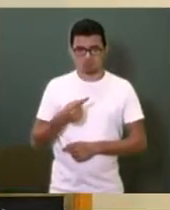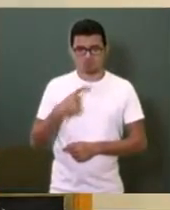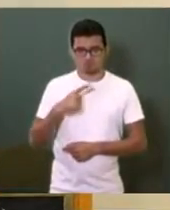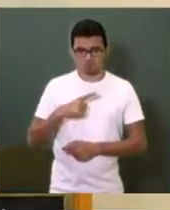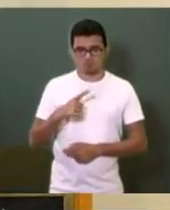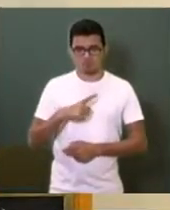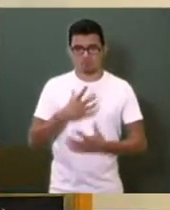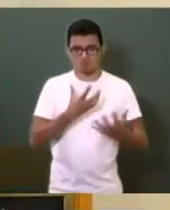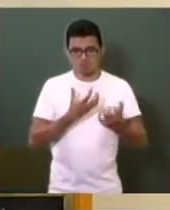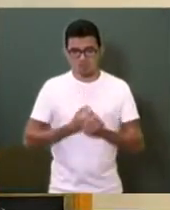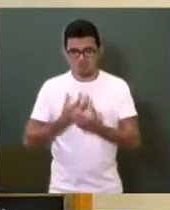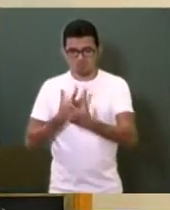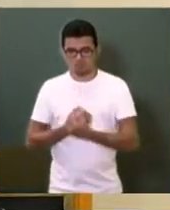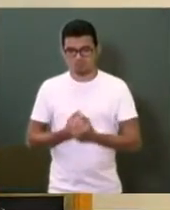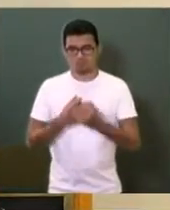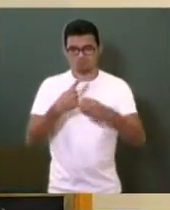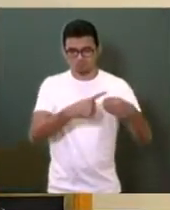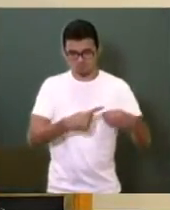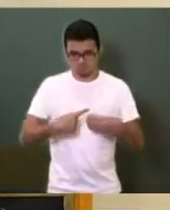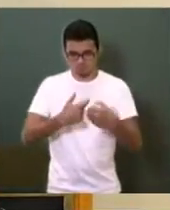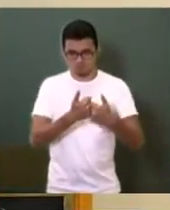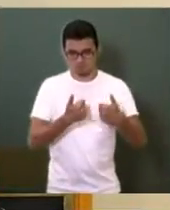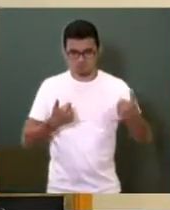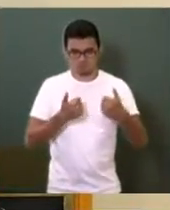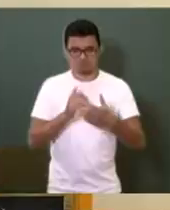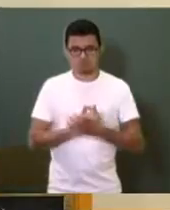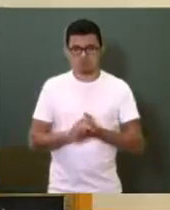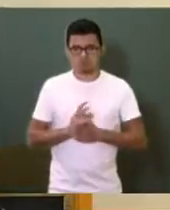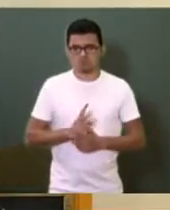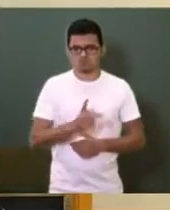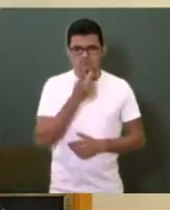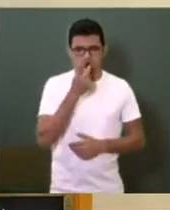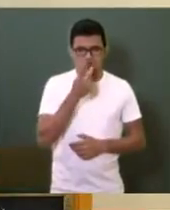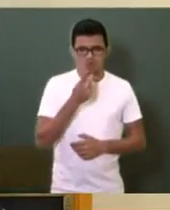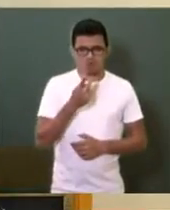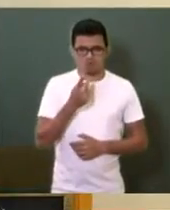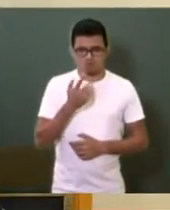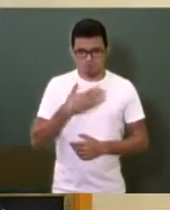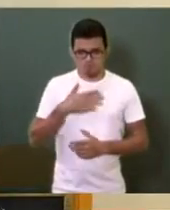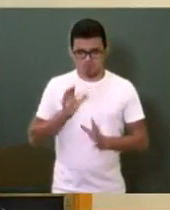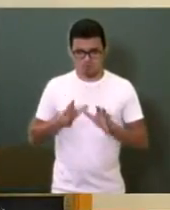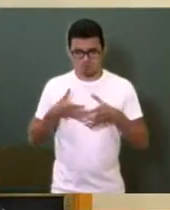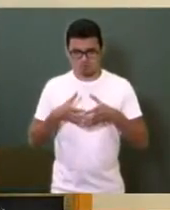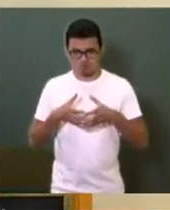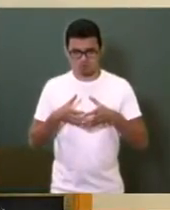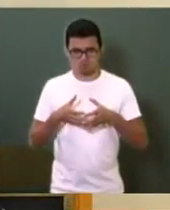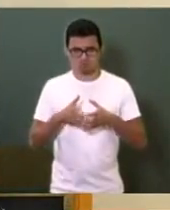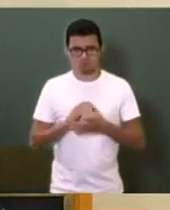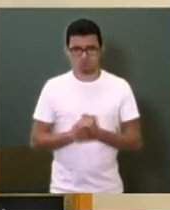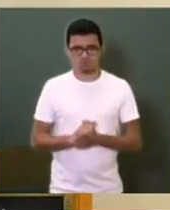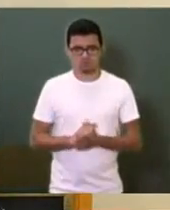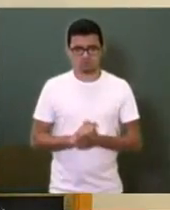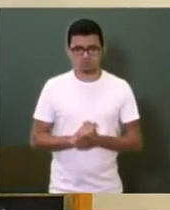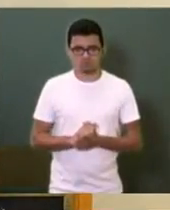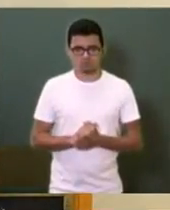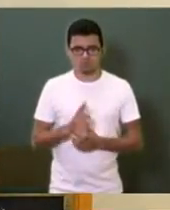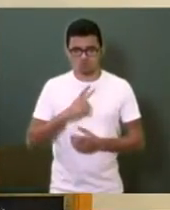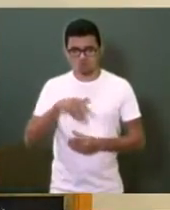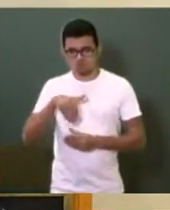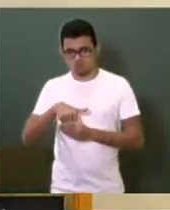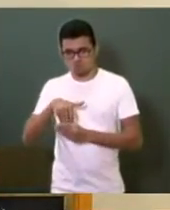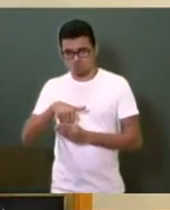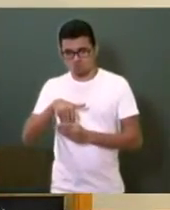região porque eu sempre falei pra minha equipe é eu não vi um voto porque o animal que